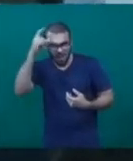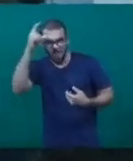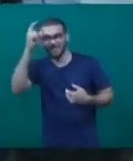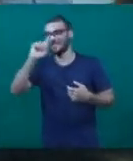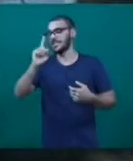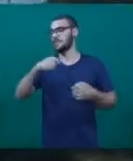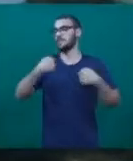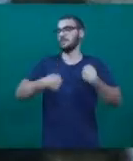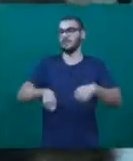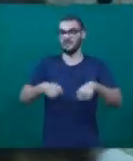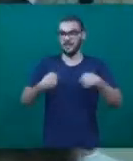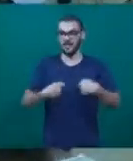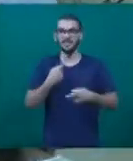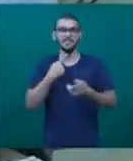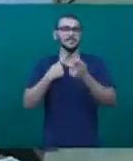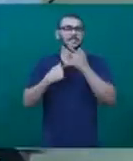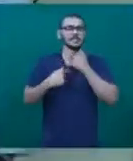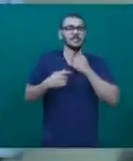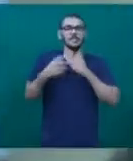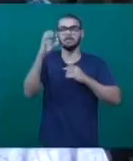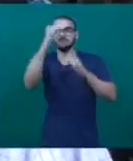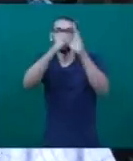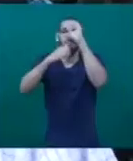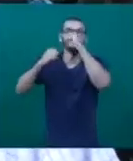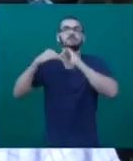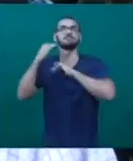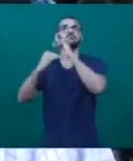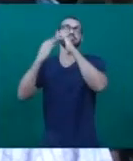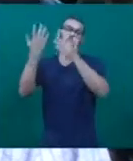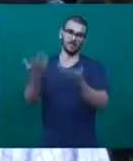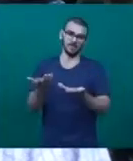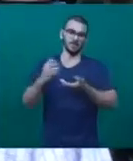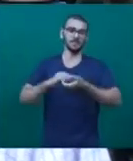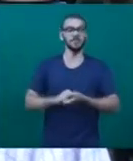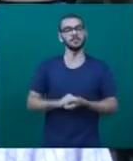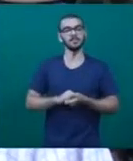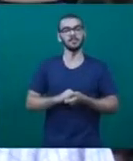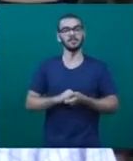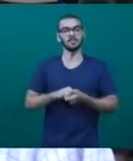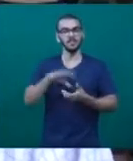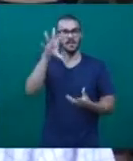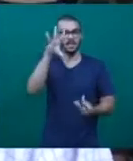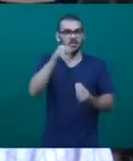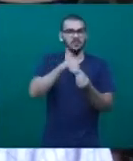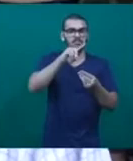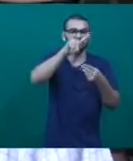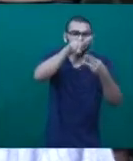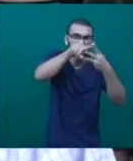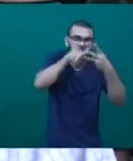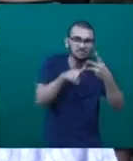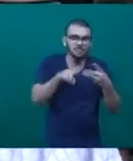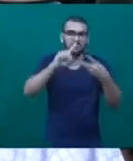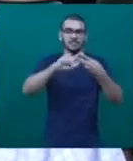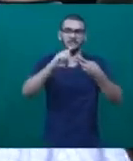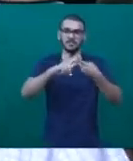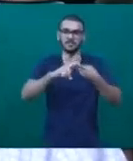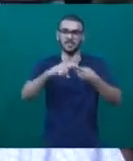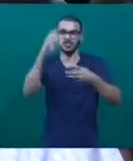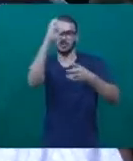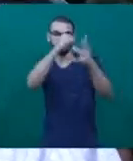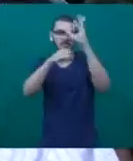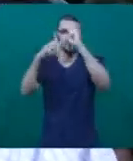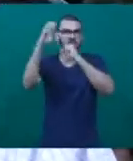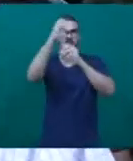é preciso ter sempre vontade de aprender. Podemos assim sintetizar em 3 pontos. Primeiro, adquirir o